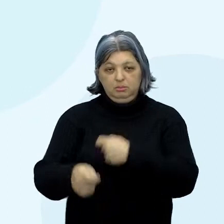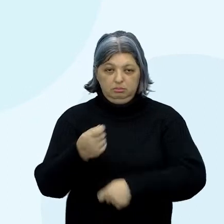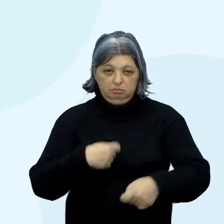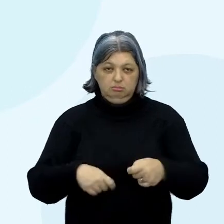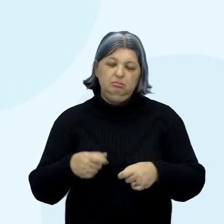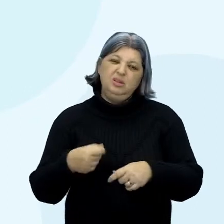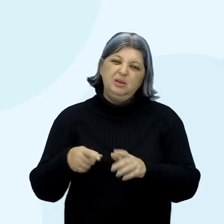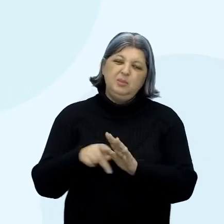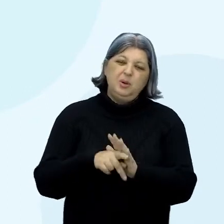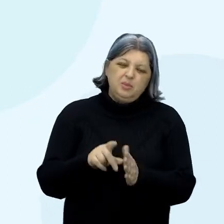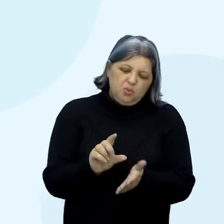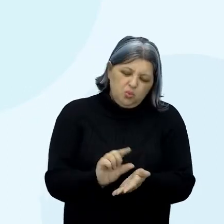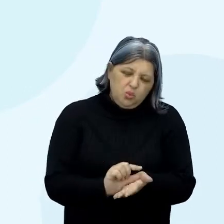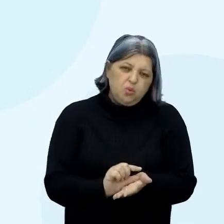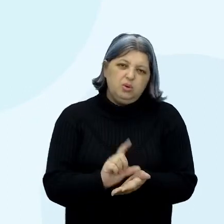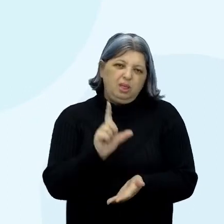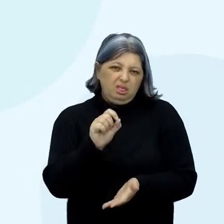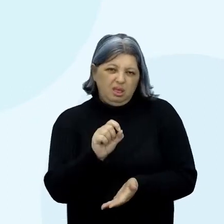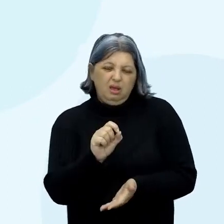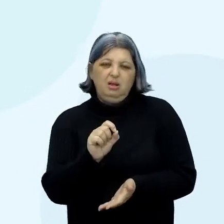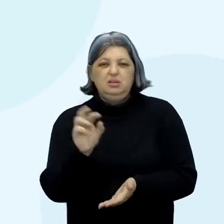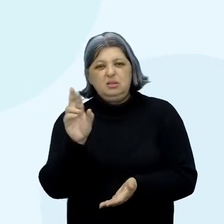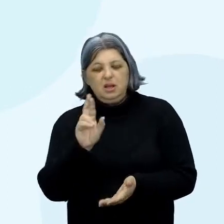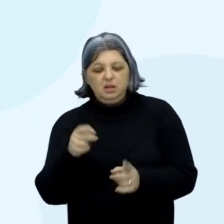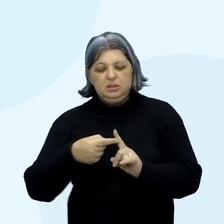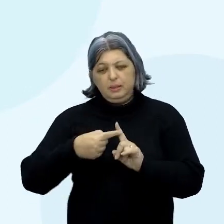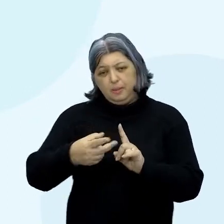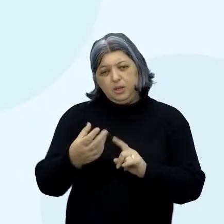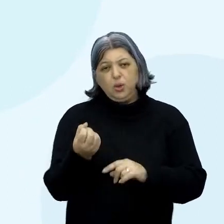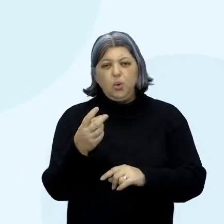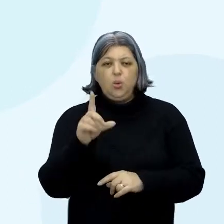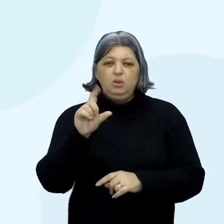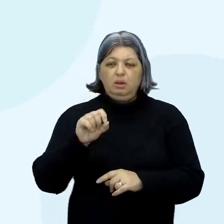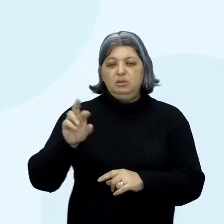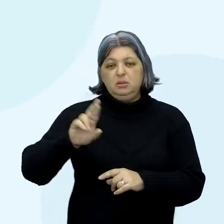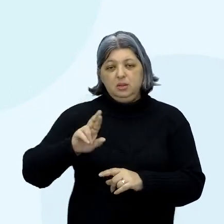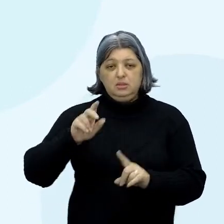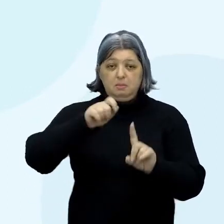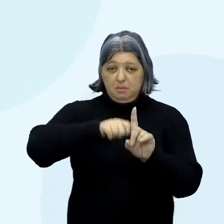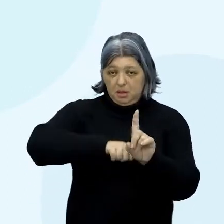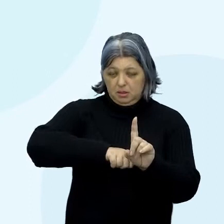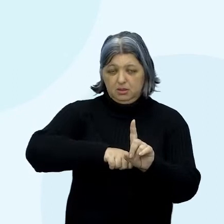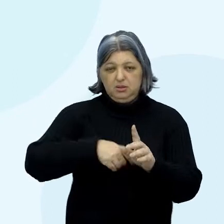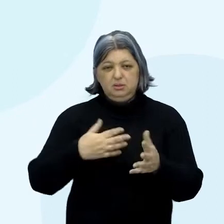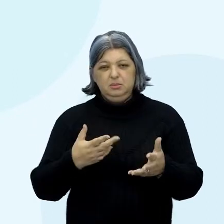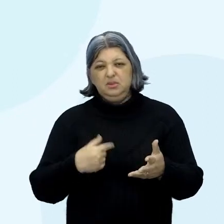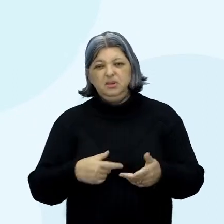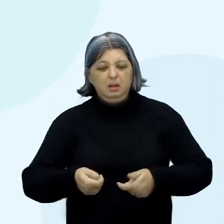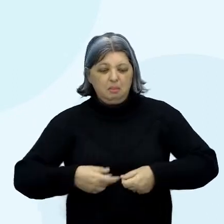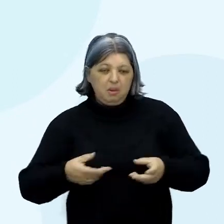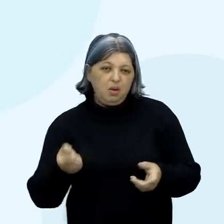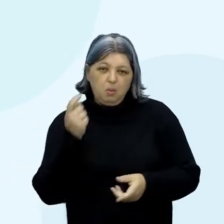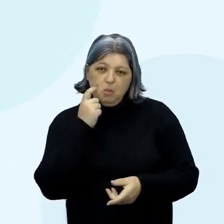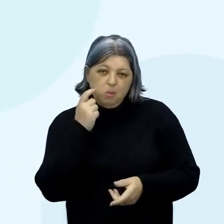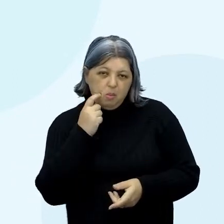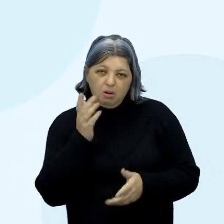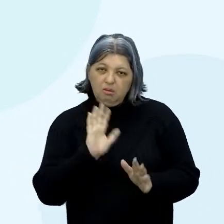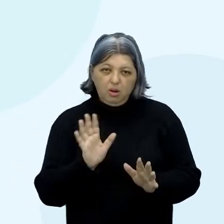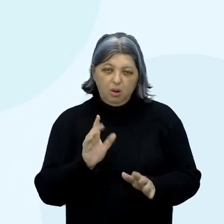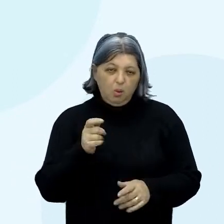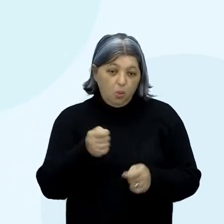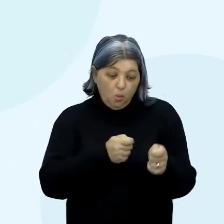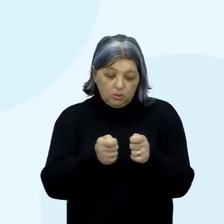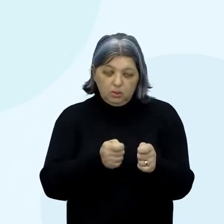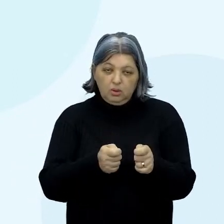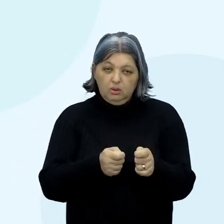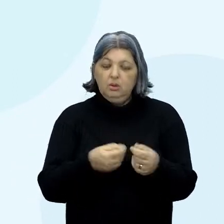aquela mesadinha de R$10 por semana ou de R$10 por mês. Como que a gente gerencia isso? Gasta tudo com bala, não gasta? Como que a gente faz, como a